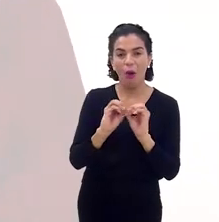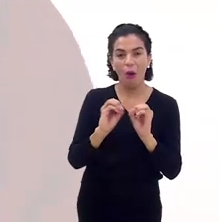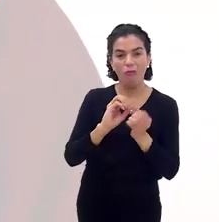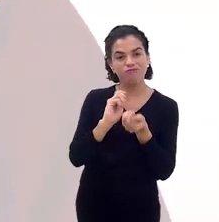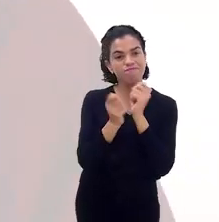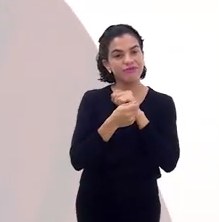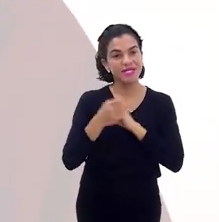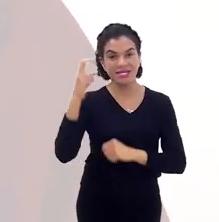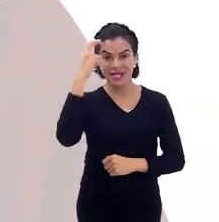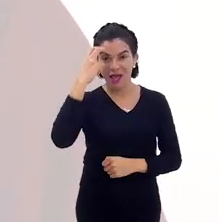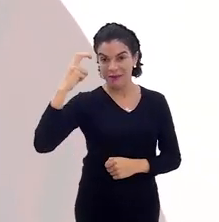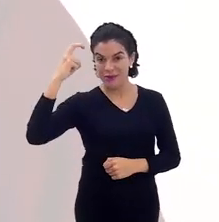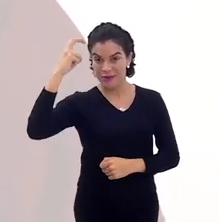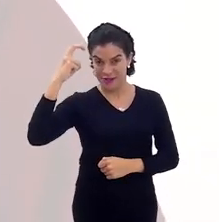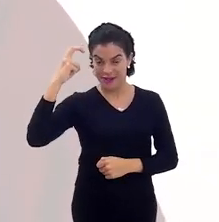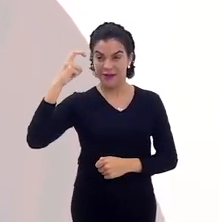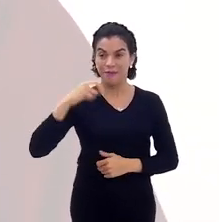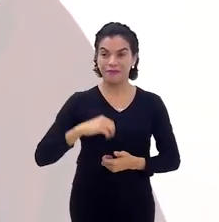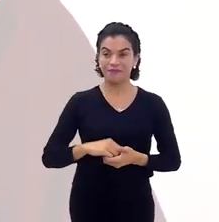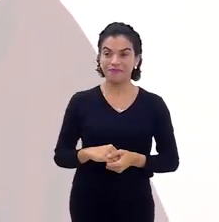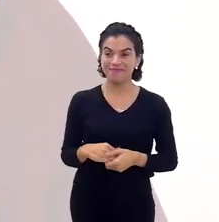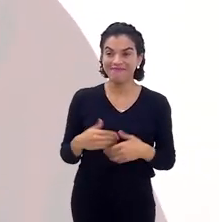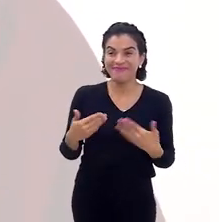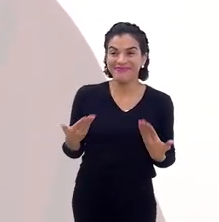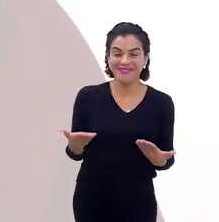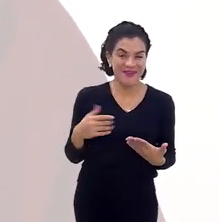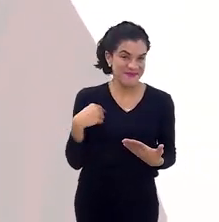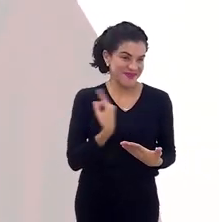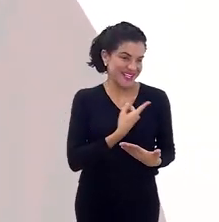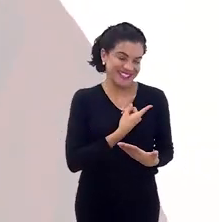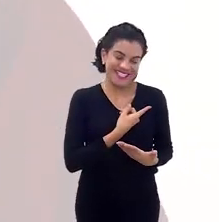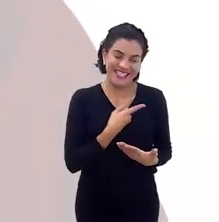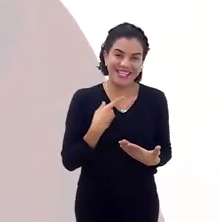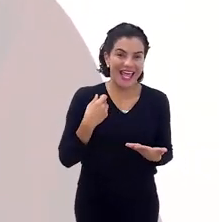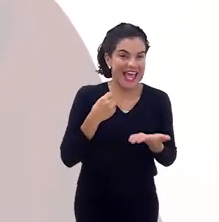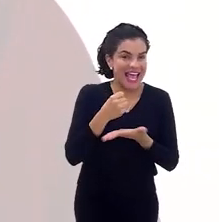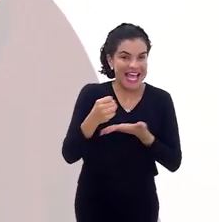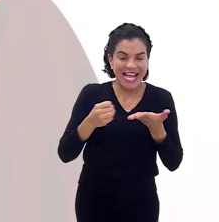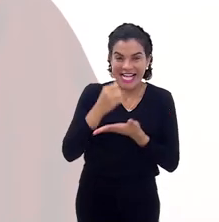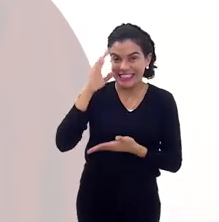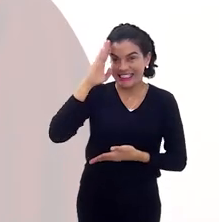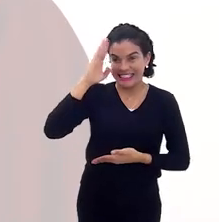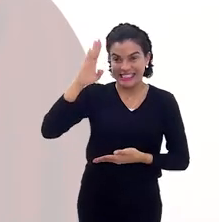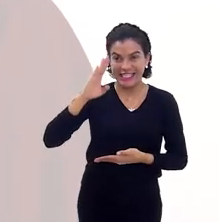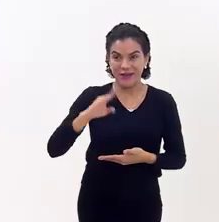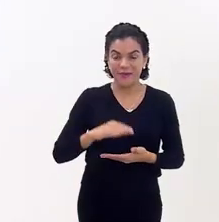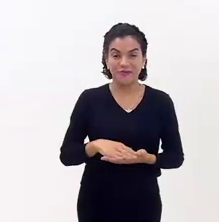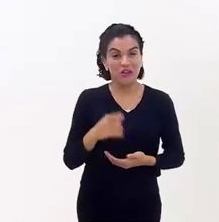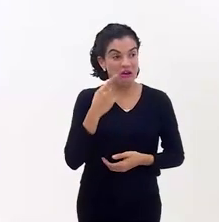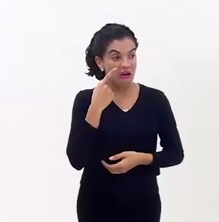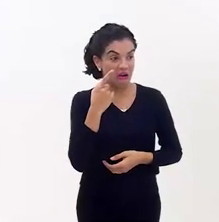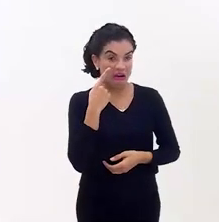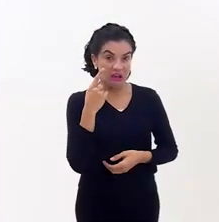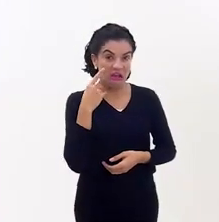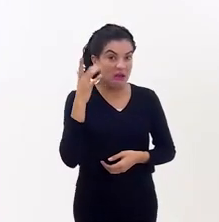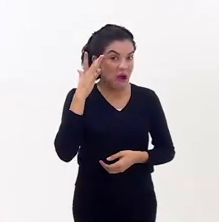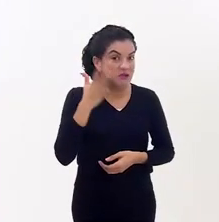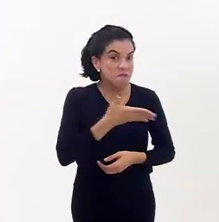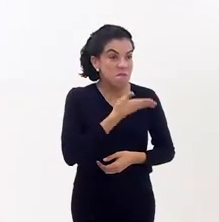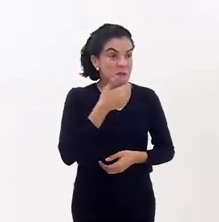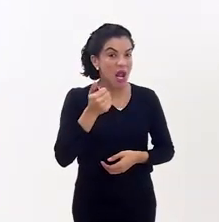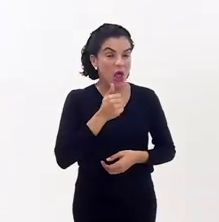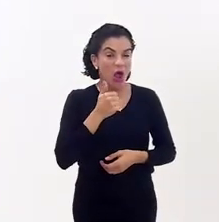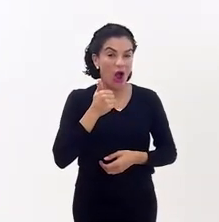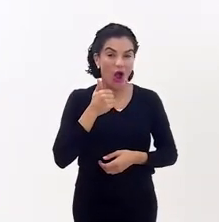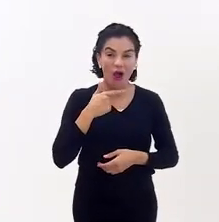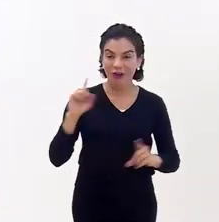mas com sabedoria, sabe? Então, para a gente é essencial, assim. Olha, o que eu acho de